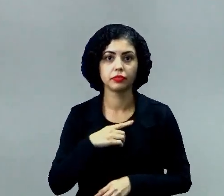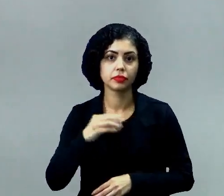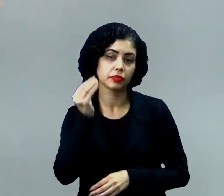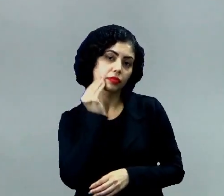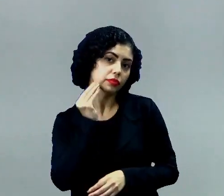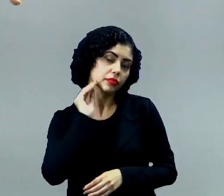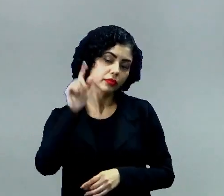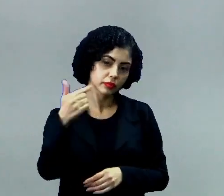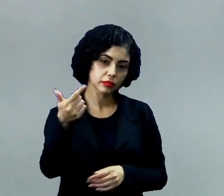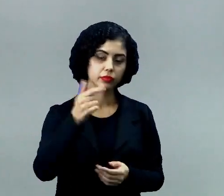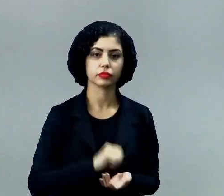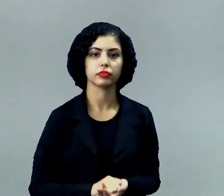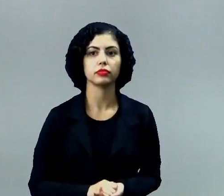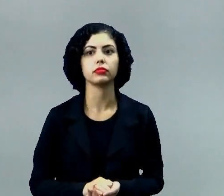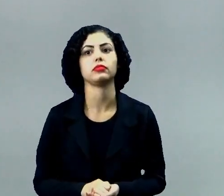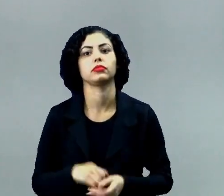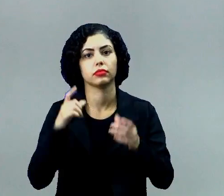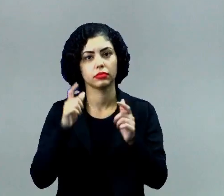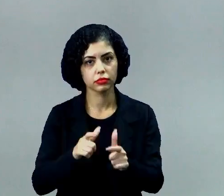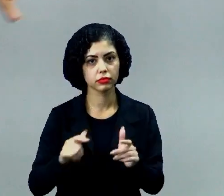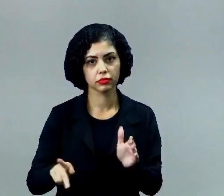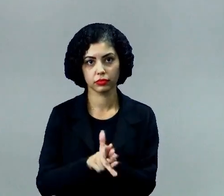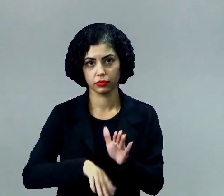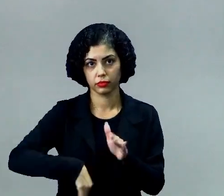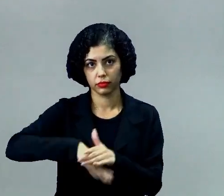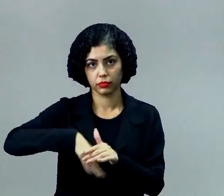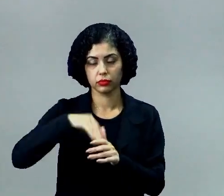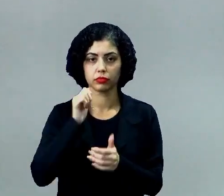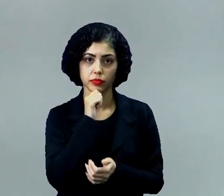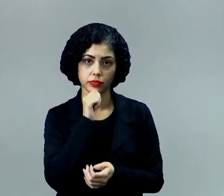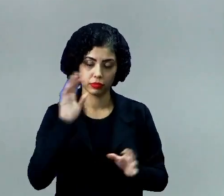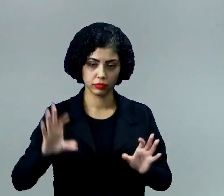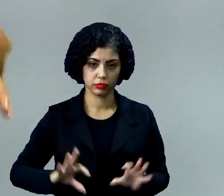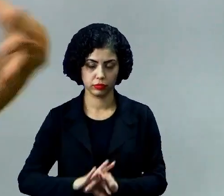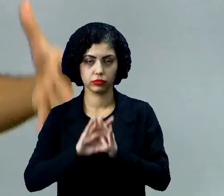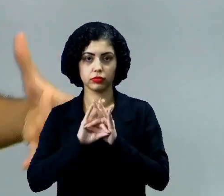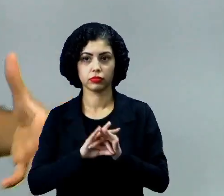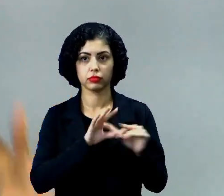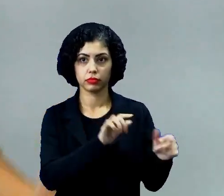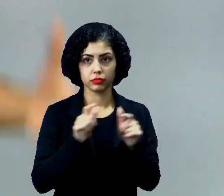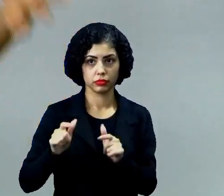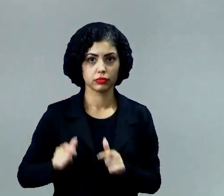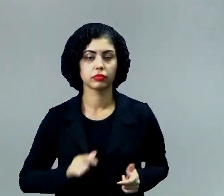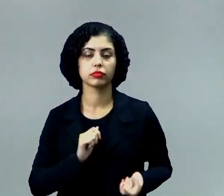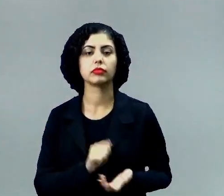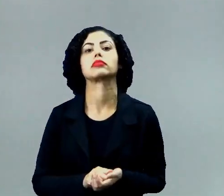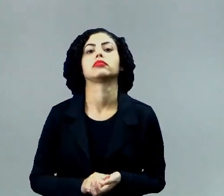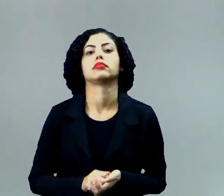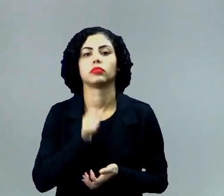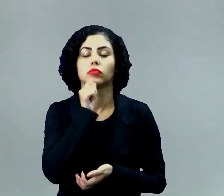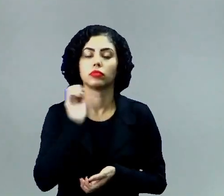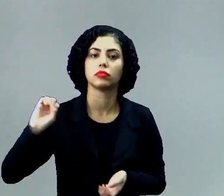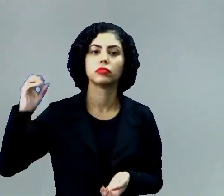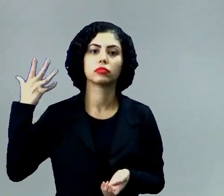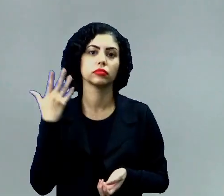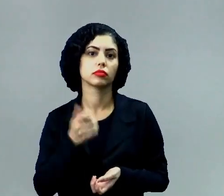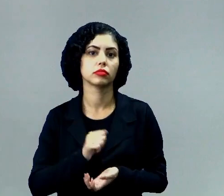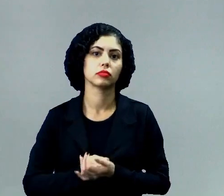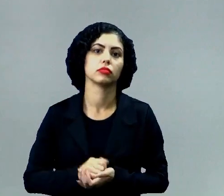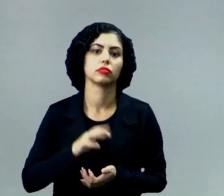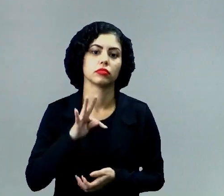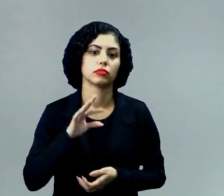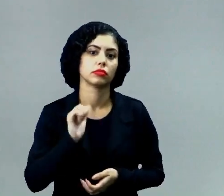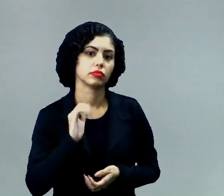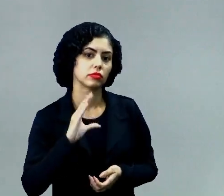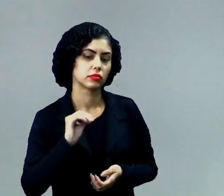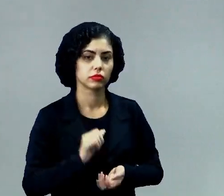tenta entrar na outra, que é justamente a dinâmica do futebol relacionado ao ambiente, que é um campo. No caso do esporte de taco,